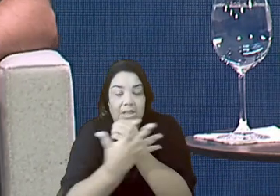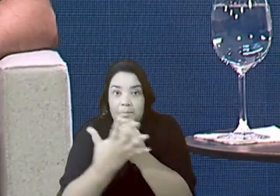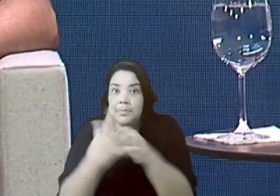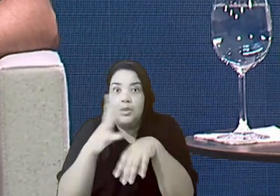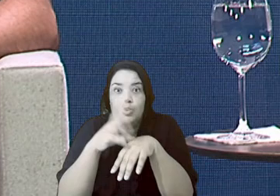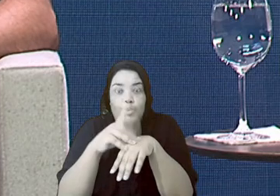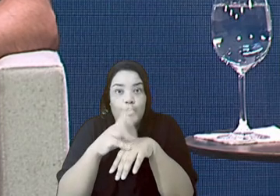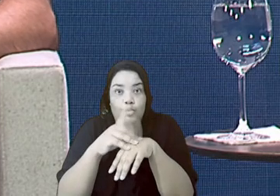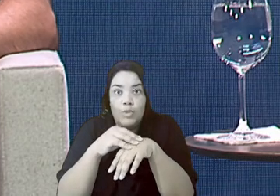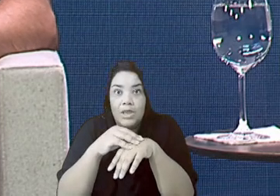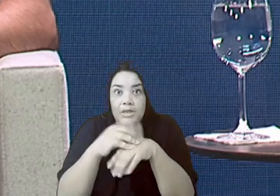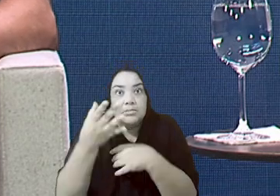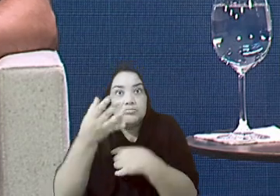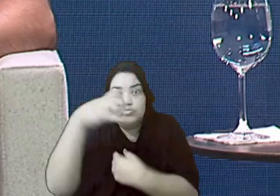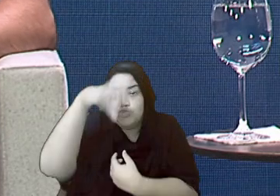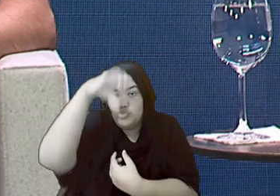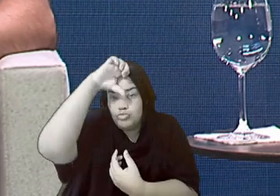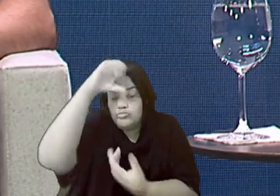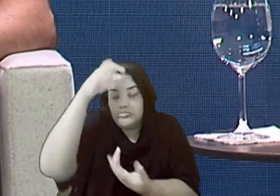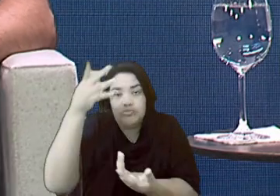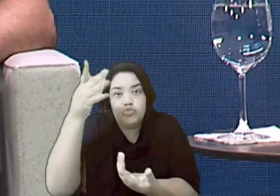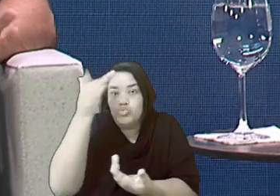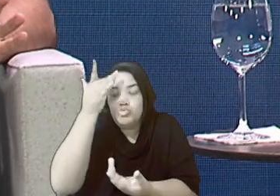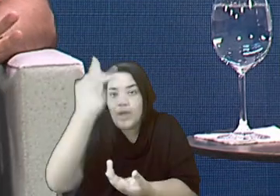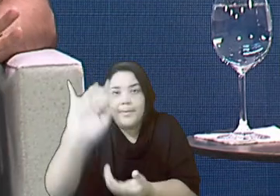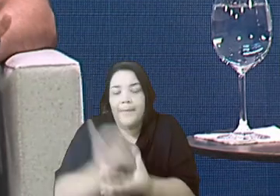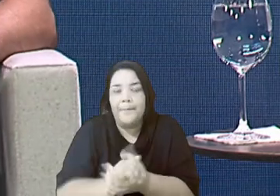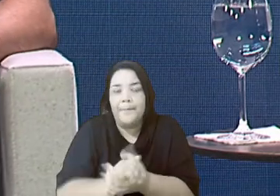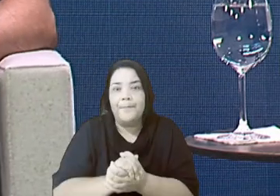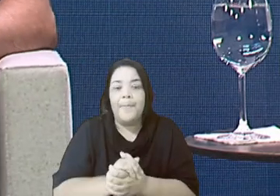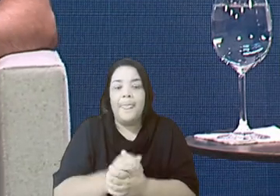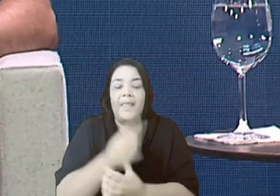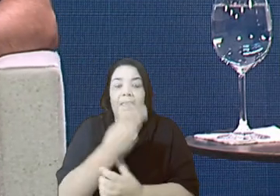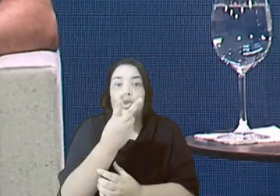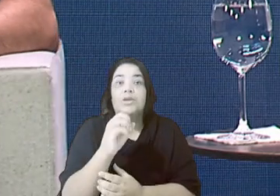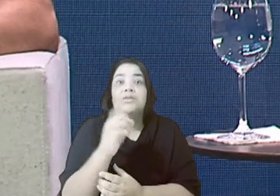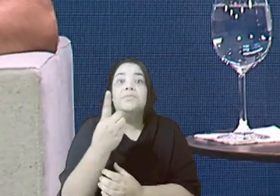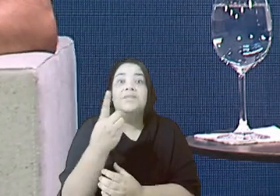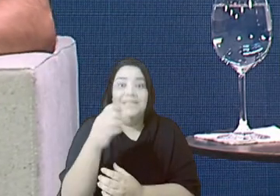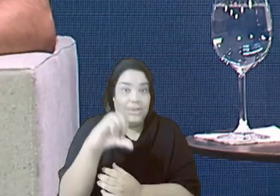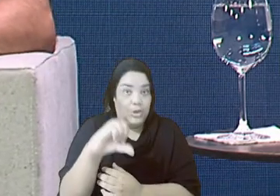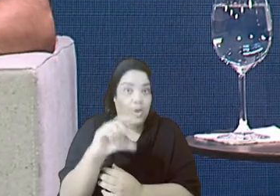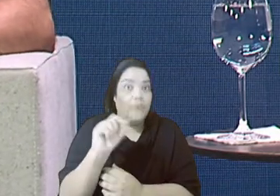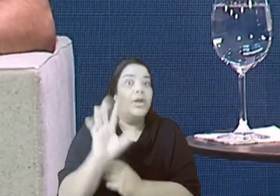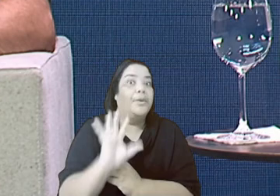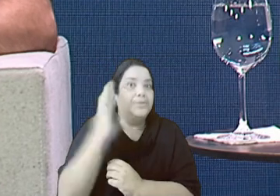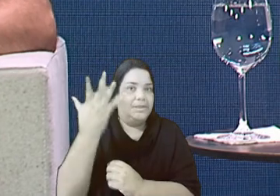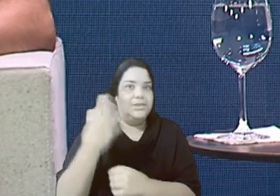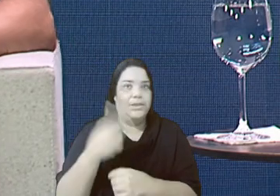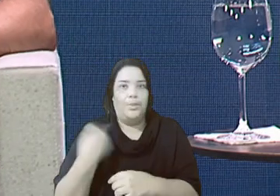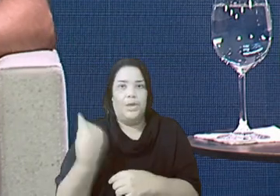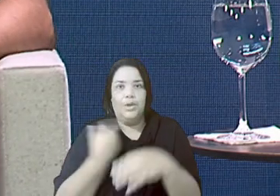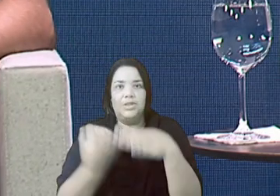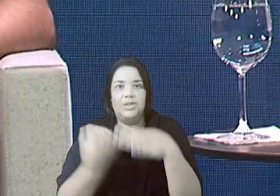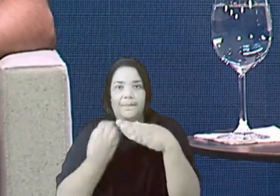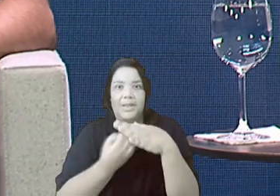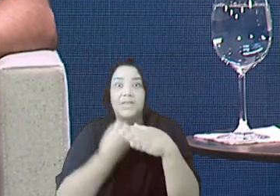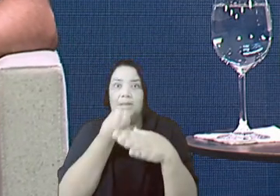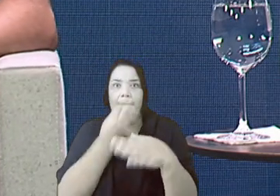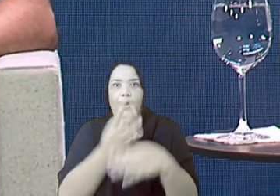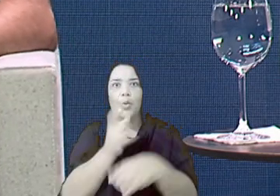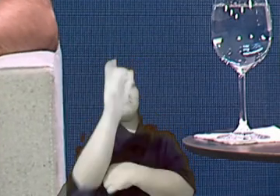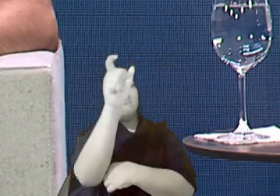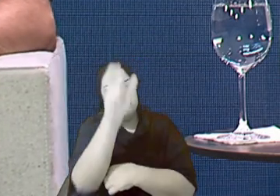retrospecto aqui um pouco da história da vinde até 2019 nós éramos uma empresa basicamente de modelo de ventrepto mesmo